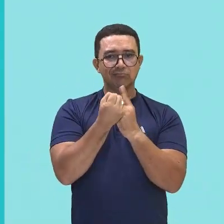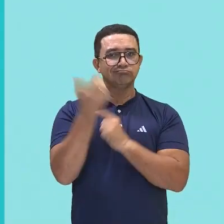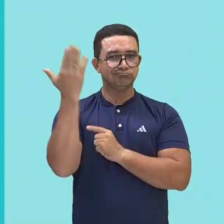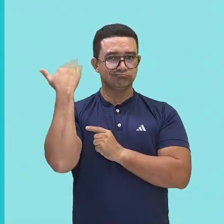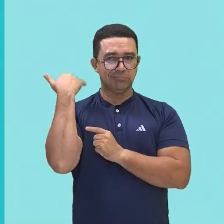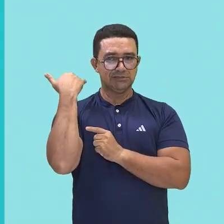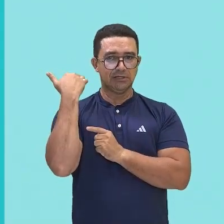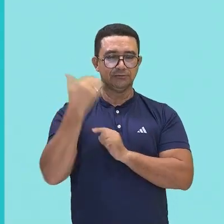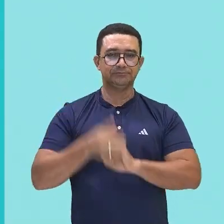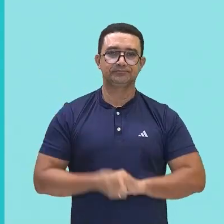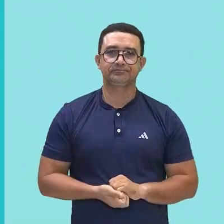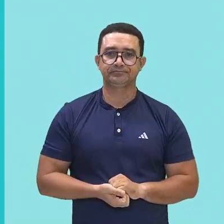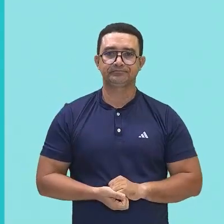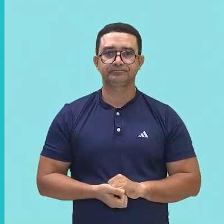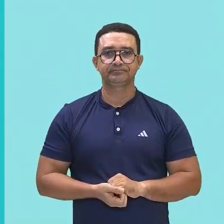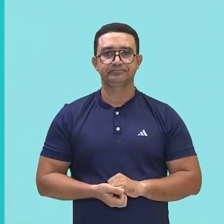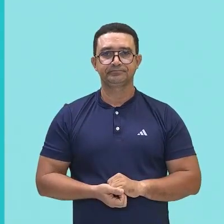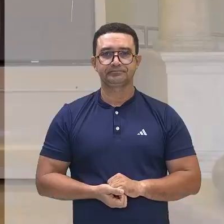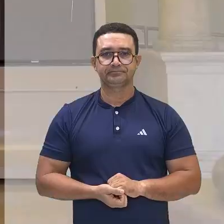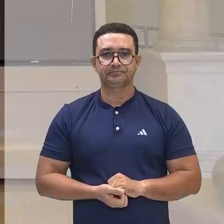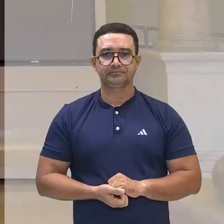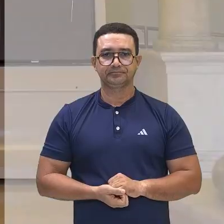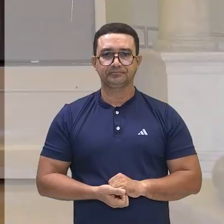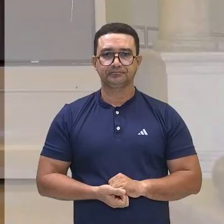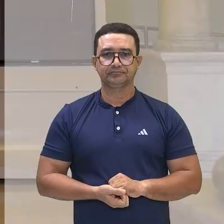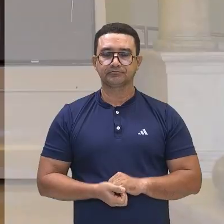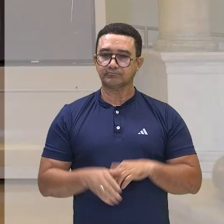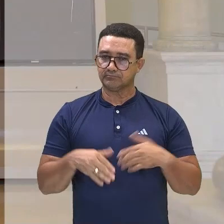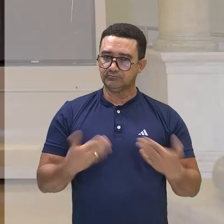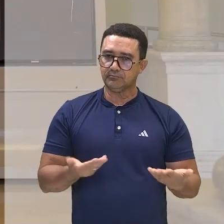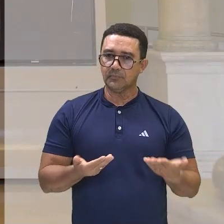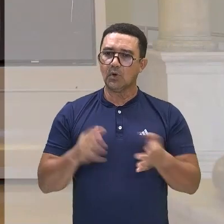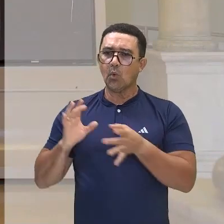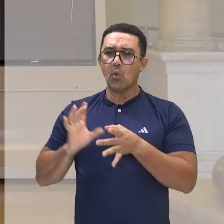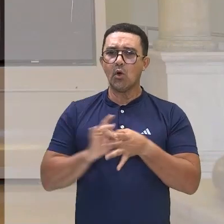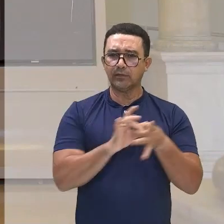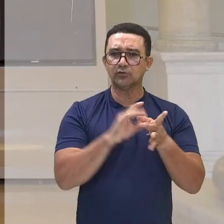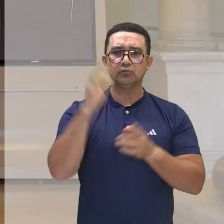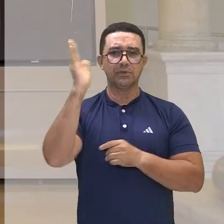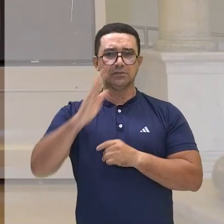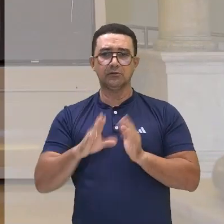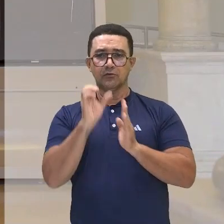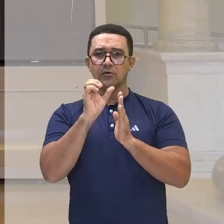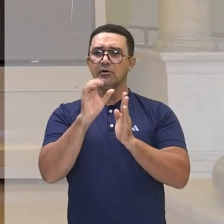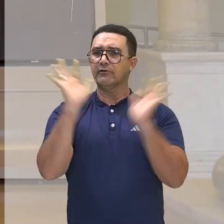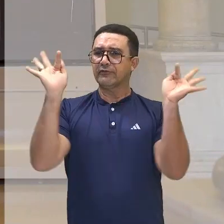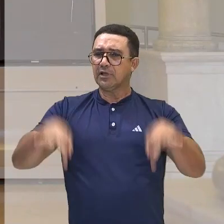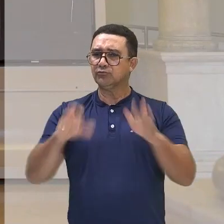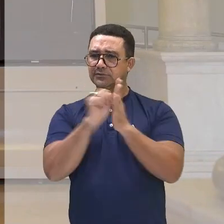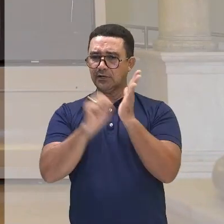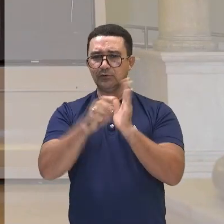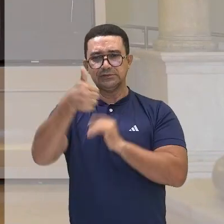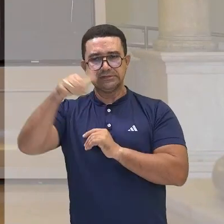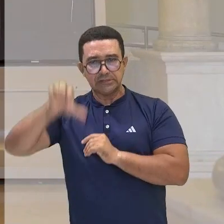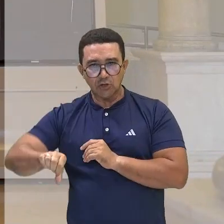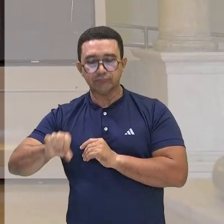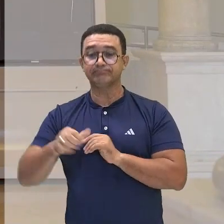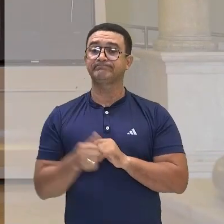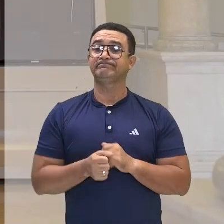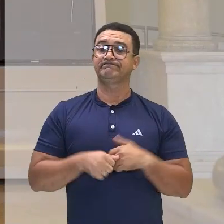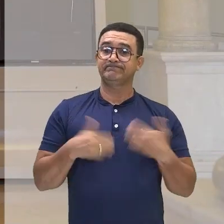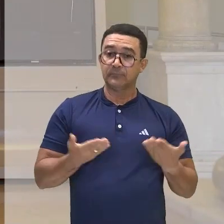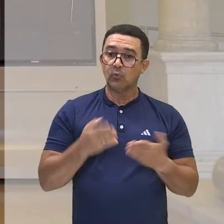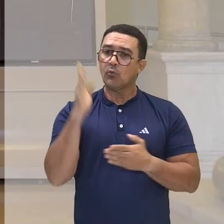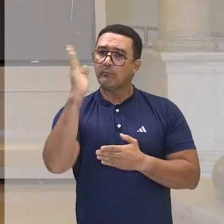vocês acompanhem comigo agora. Vejam. Vamos falar do contexto brasileiro do final do século XIX. O Brasil vinha,